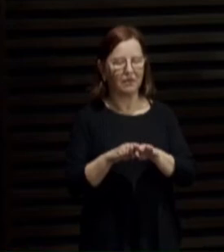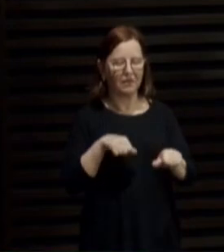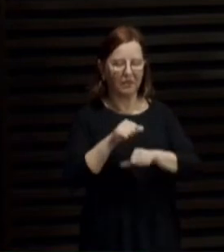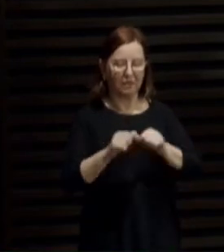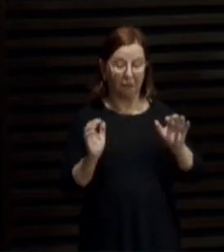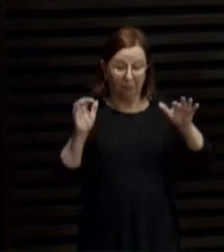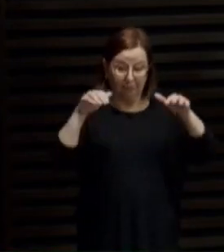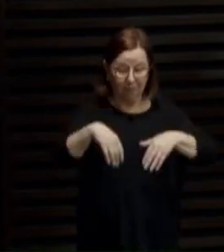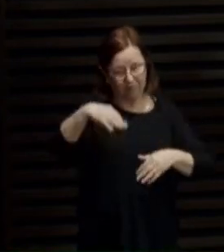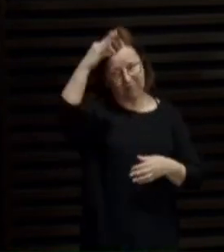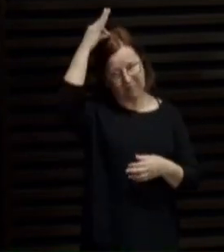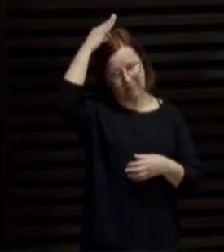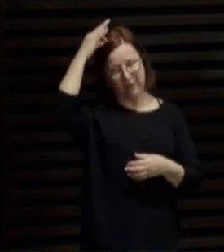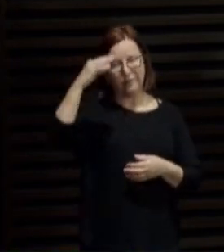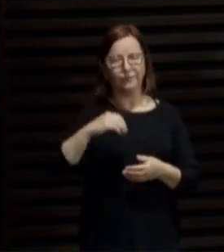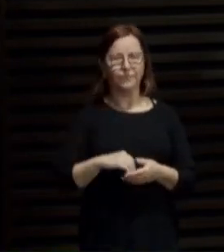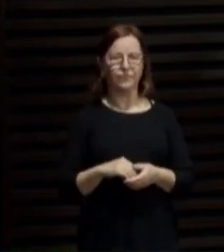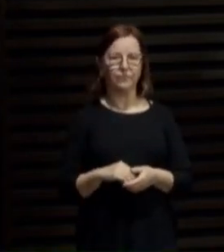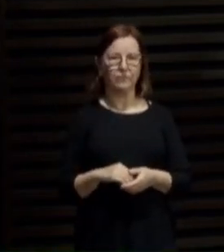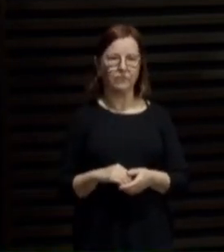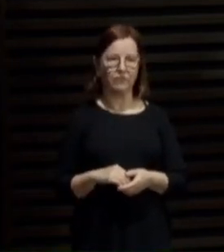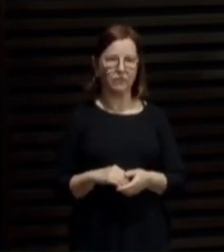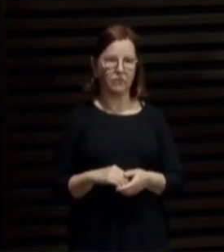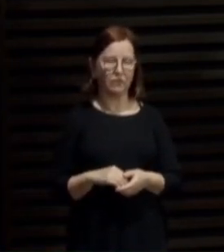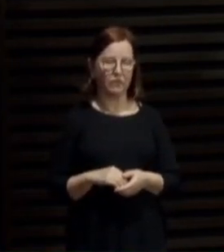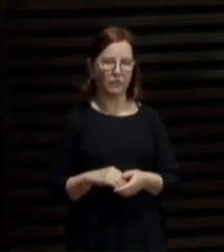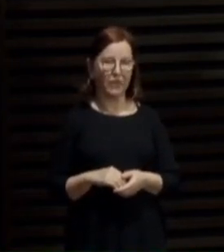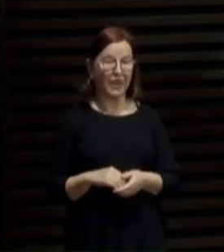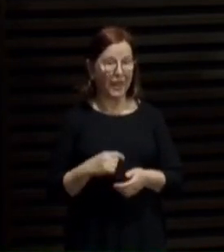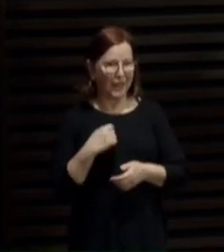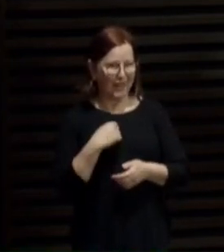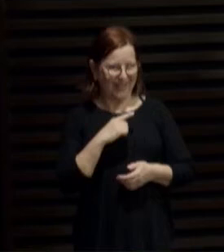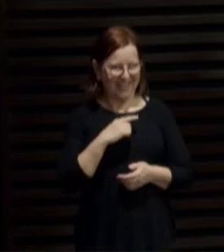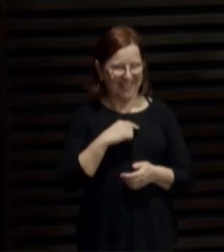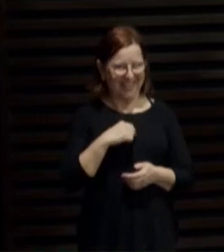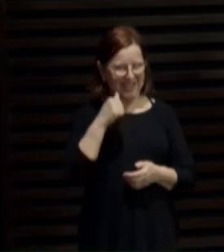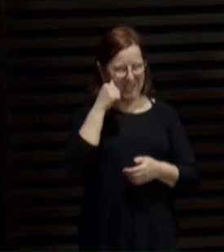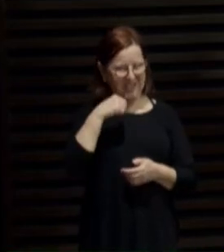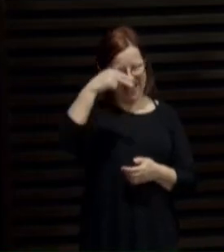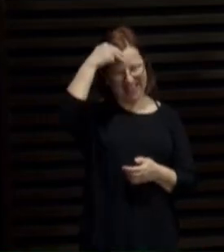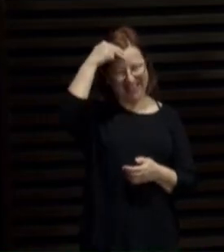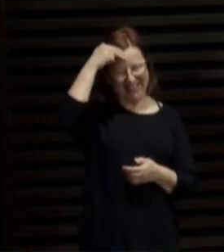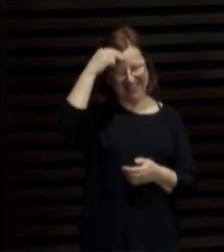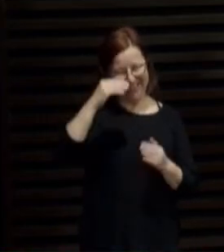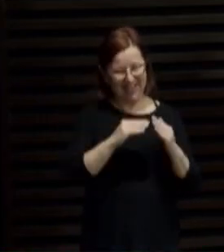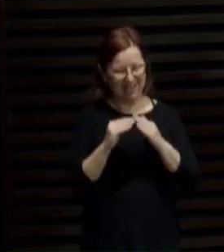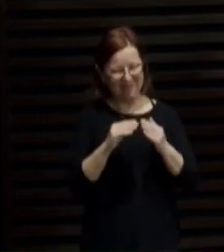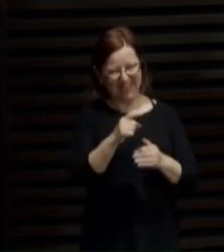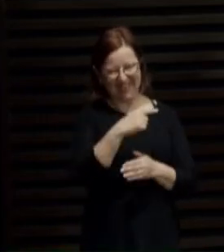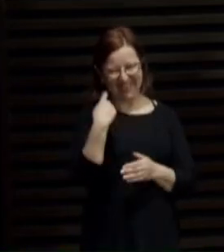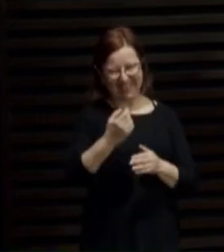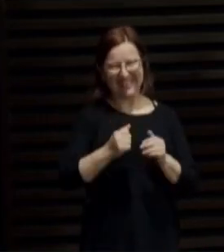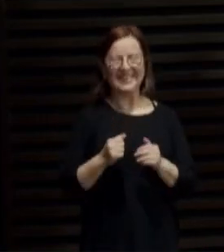espiritualmente. Isso é tremendo. Eu tenho uma netinha que mora conosco, e muitas